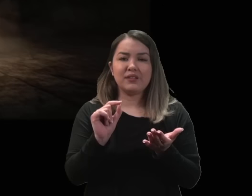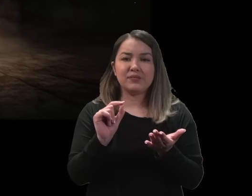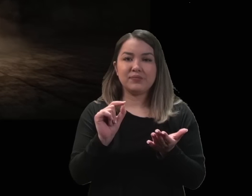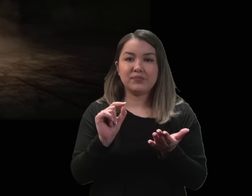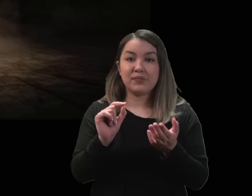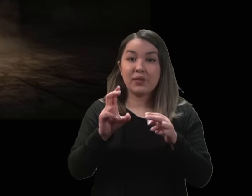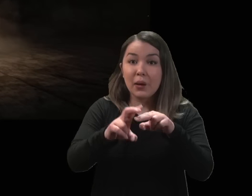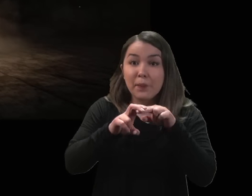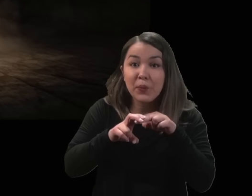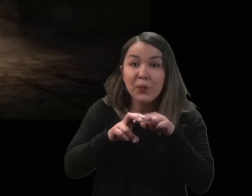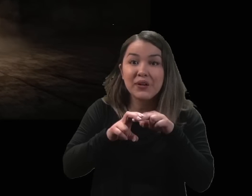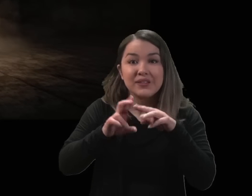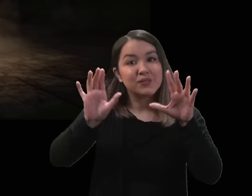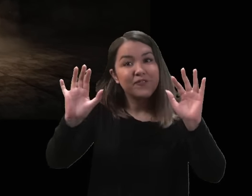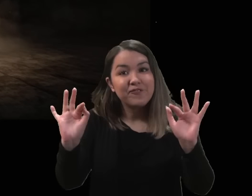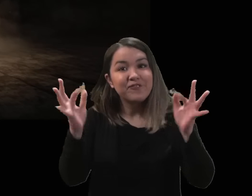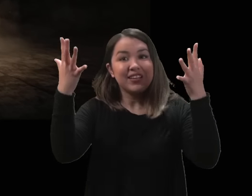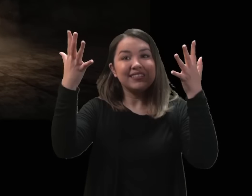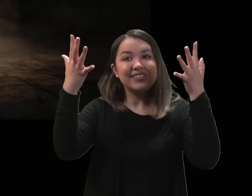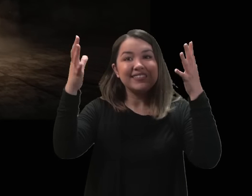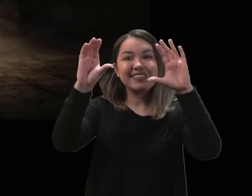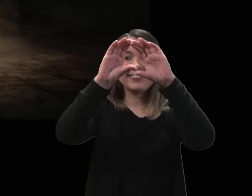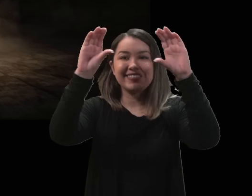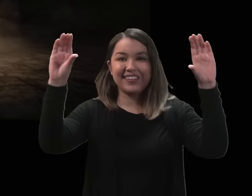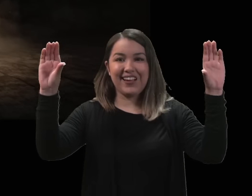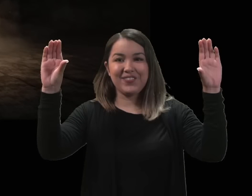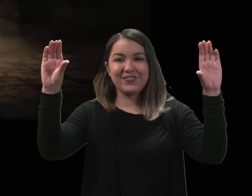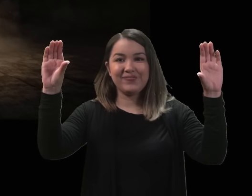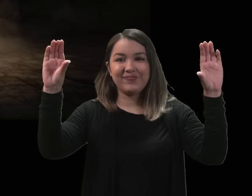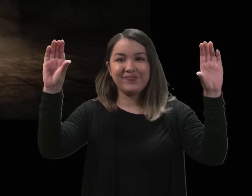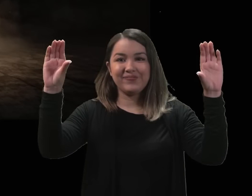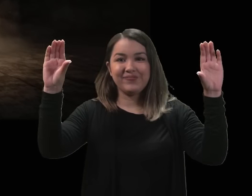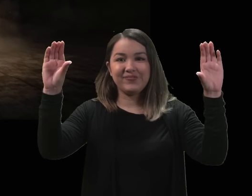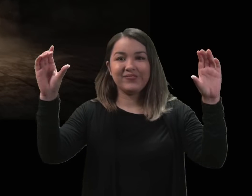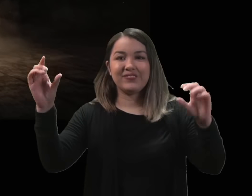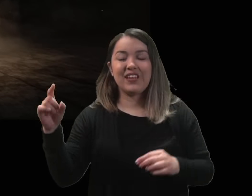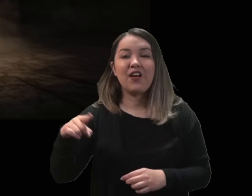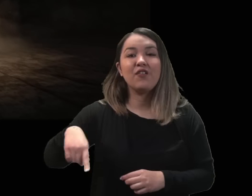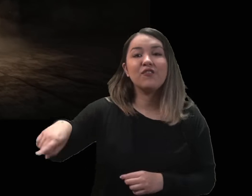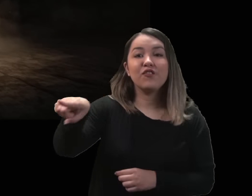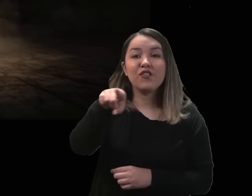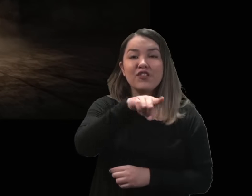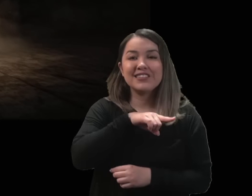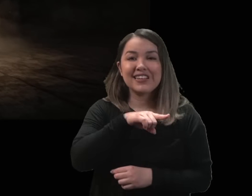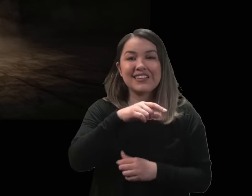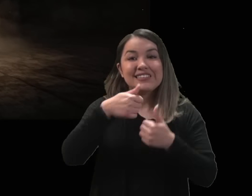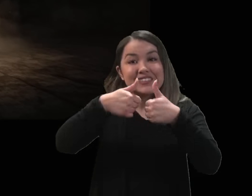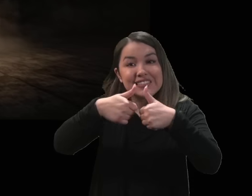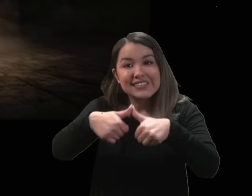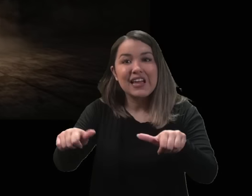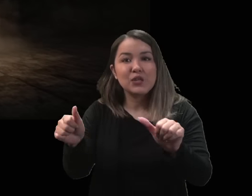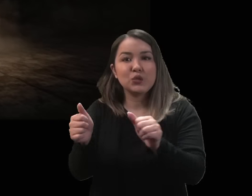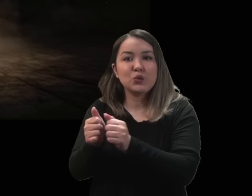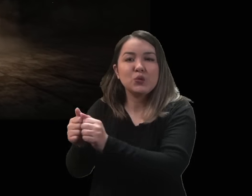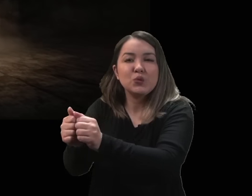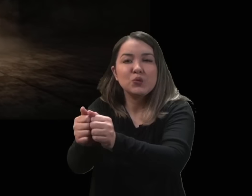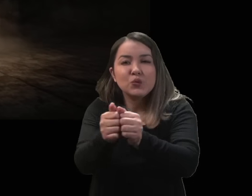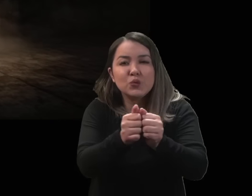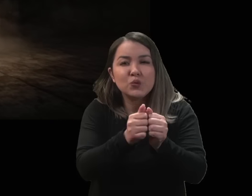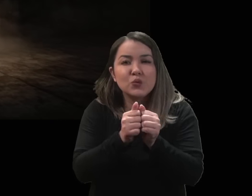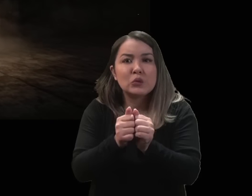Por isso festejai, céus, e vós, os que nele habitais, ai da